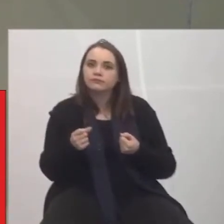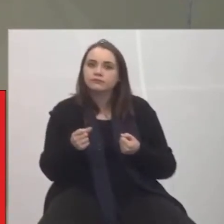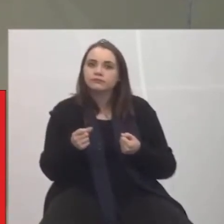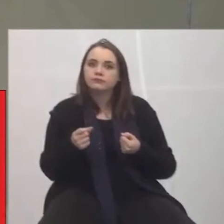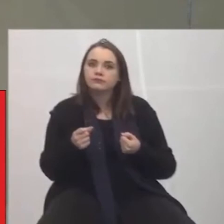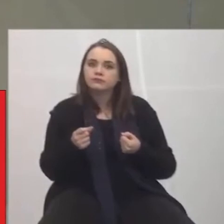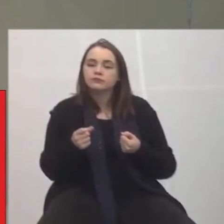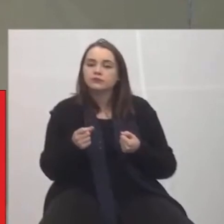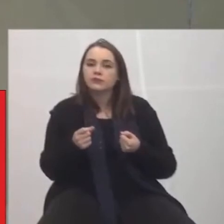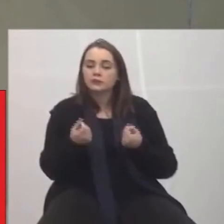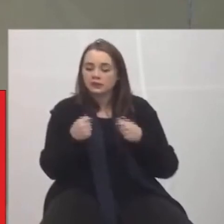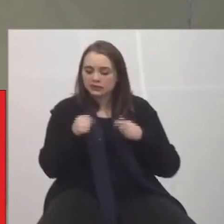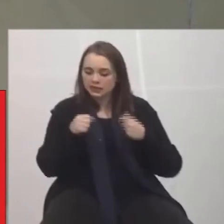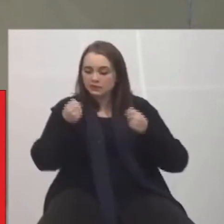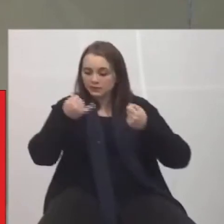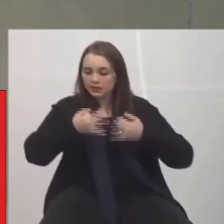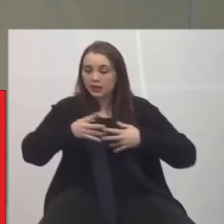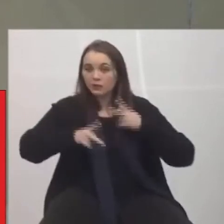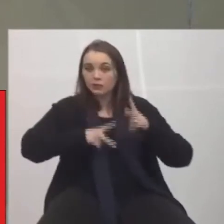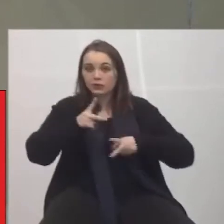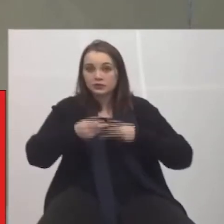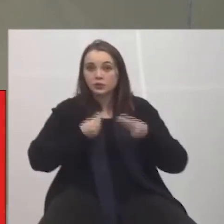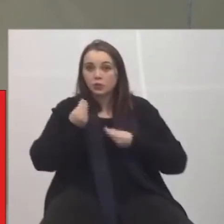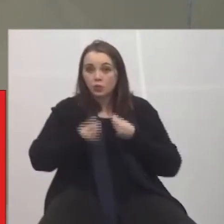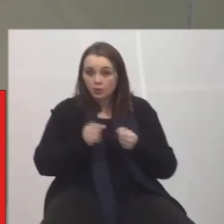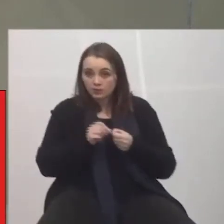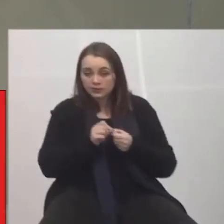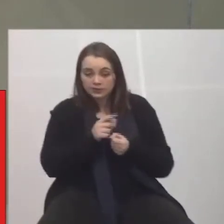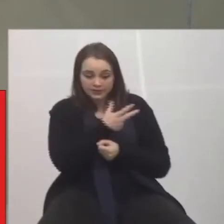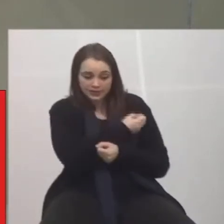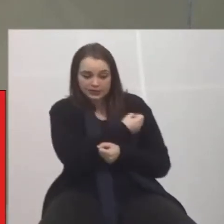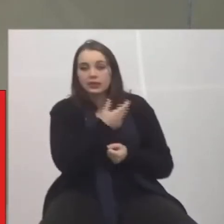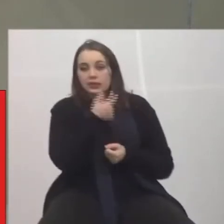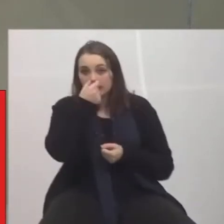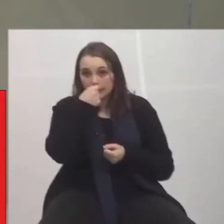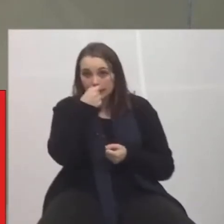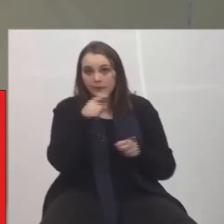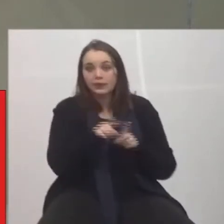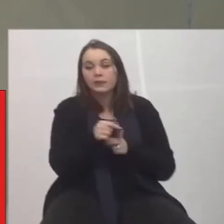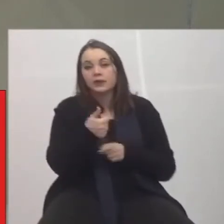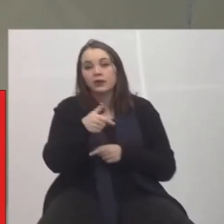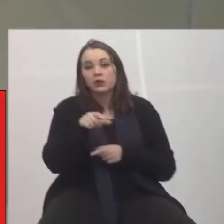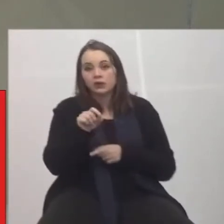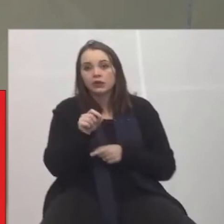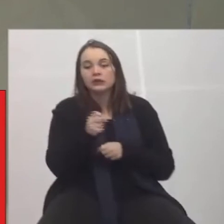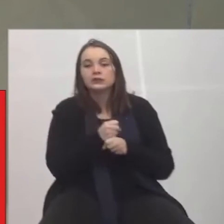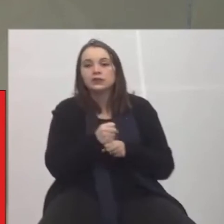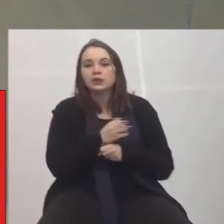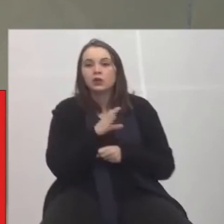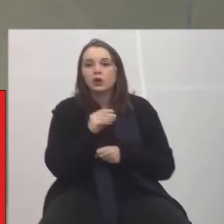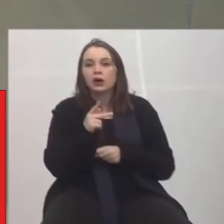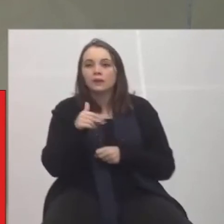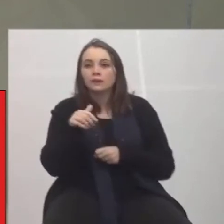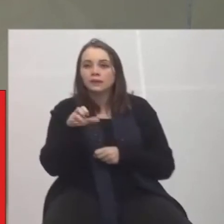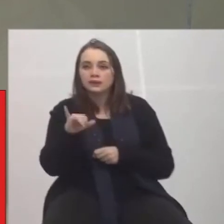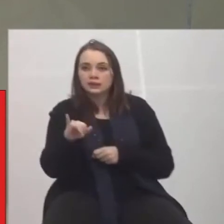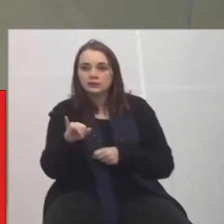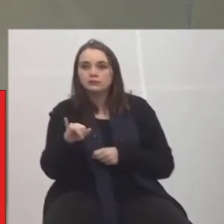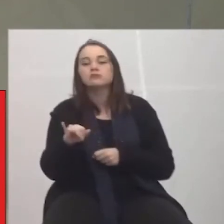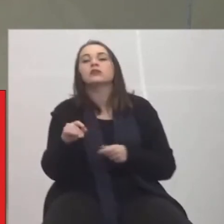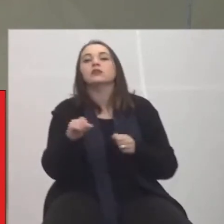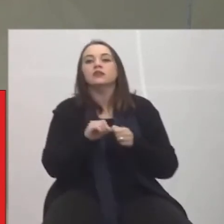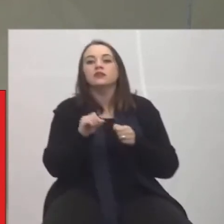esse esclarecimento para a população e orientação. Os 10 anos do CAPS-I também, que foram comemorados durante o